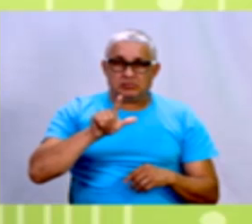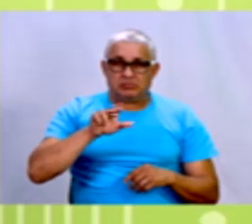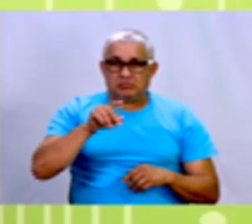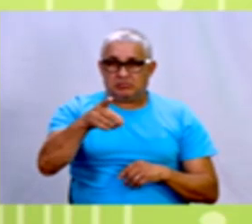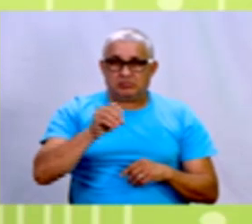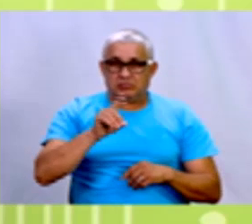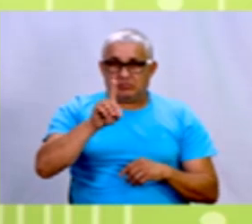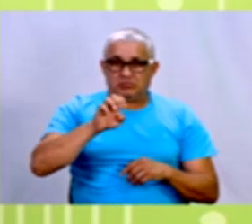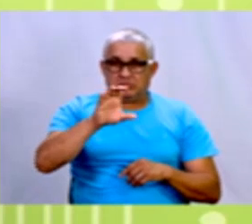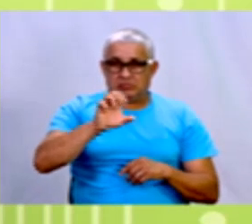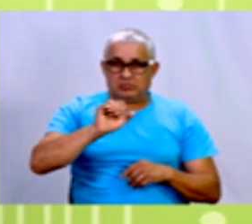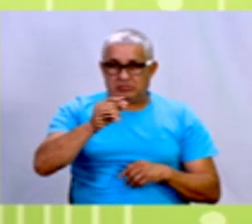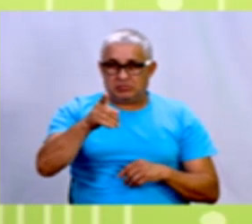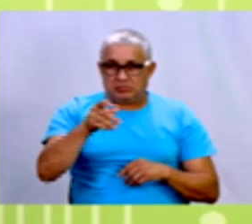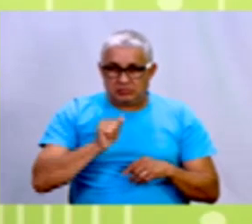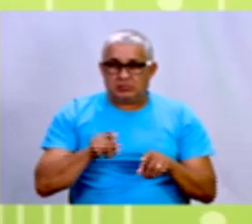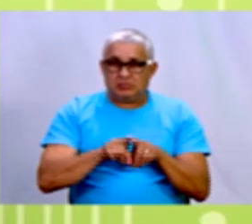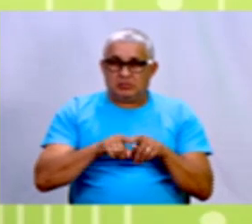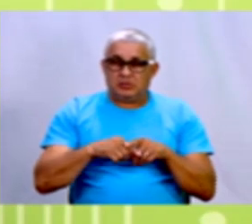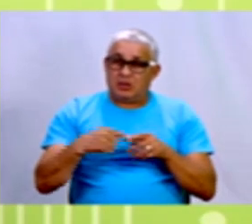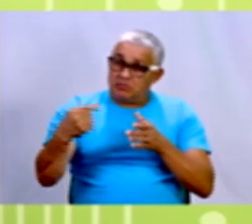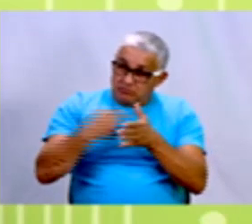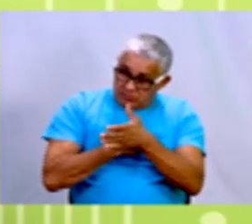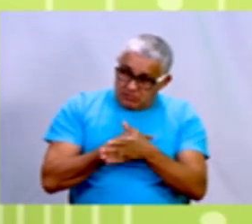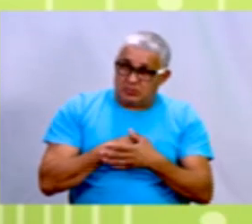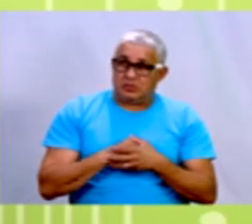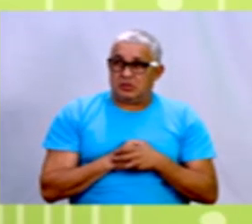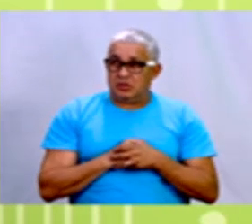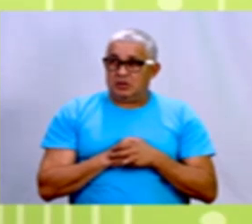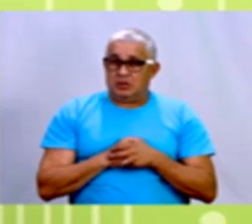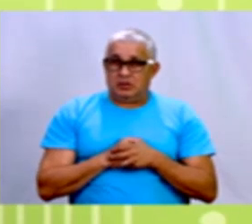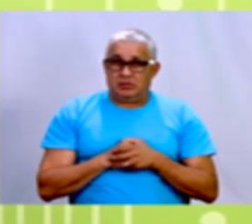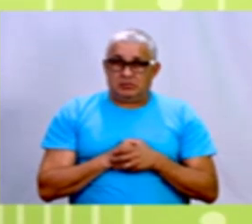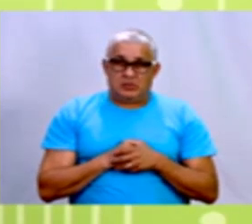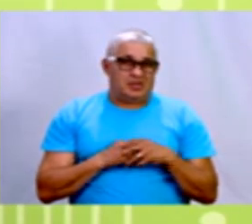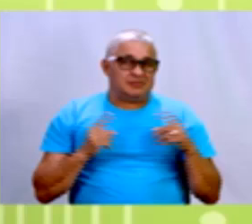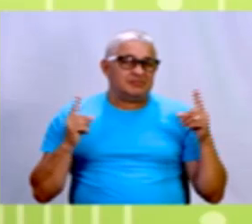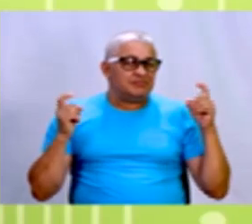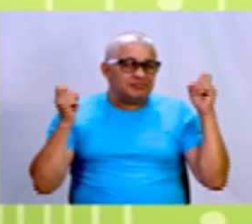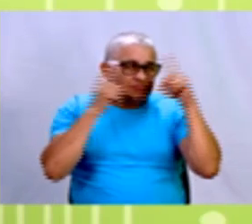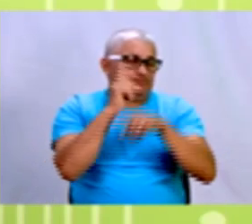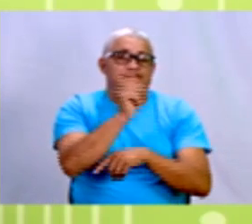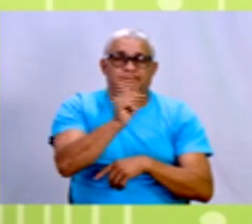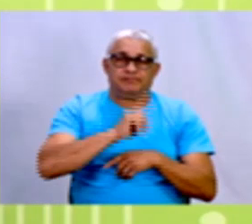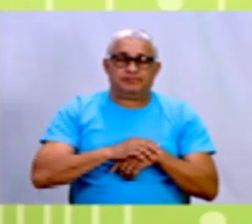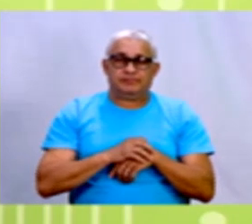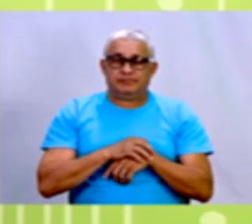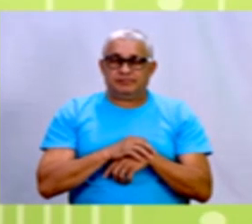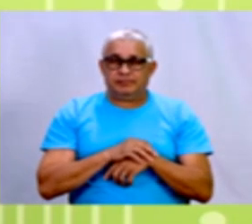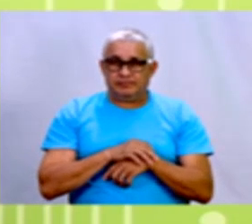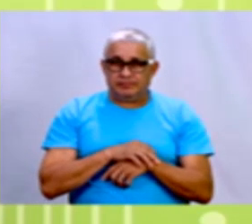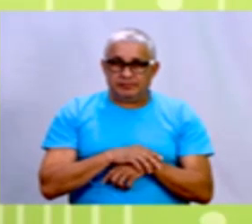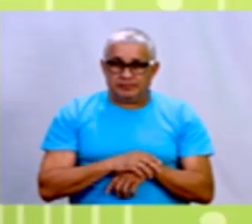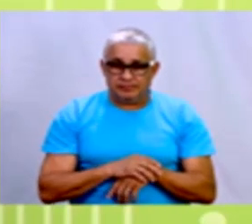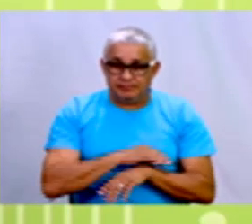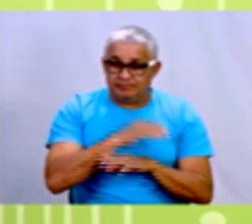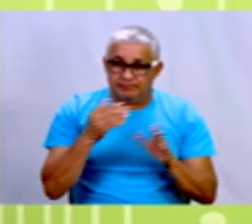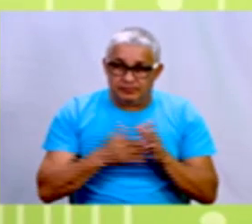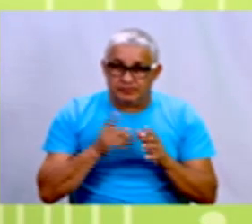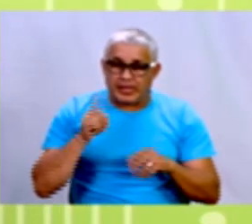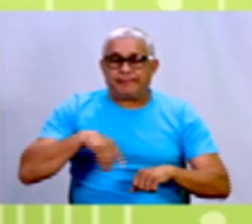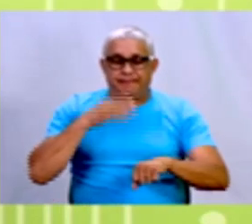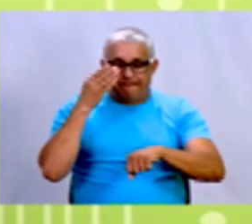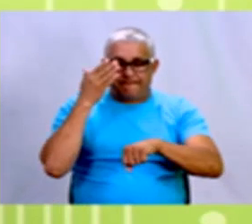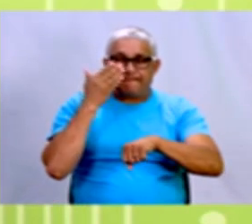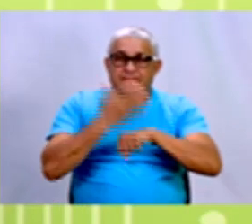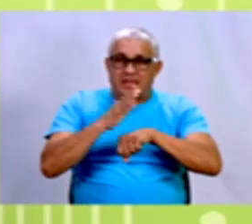a gente tentar responder para vocês, tá? Mas, assim, não é um bicho de 7 cabeças isso, tá, pessoal? Tudo é prática,